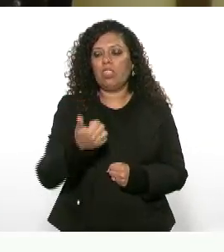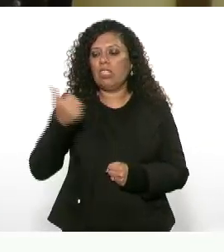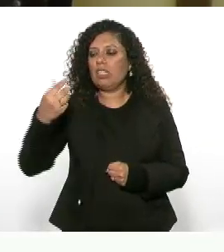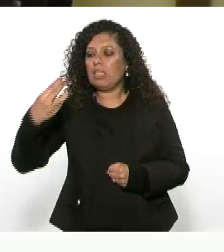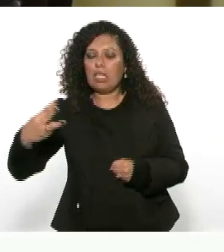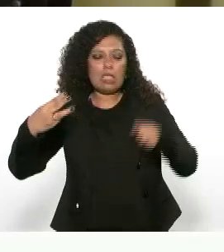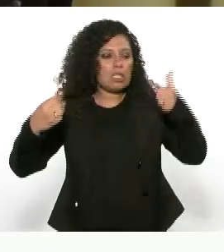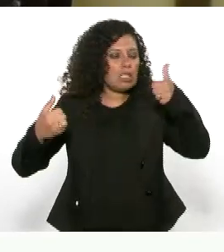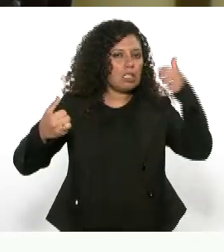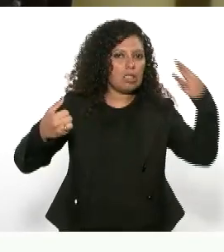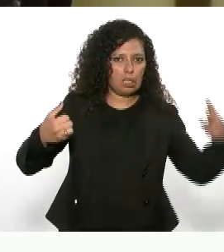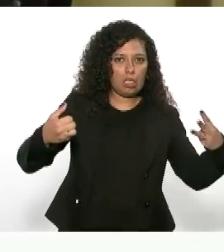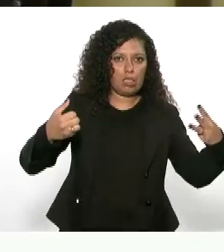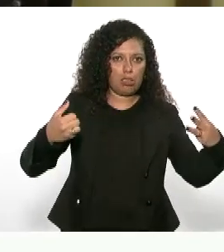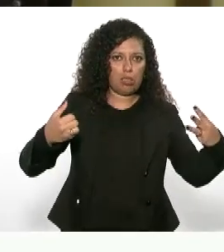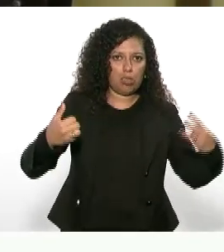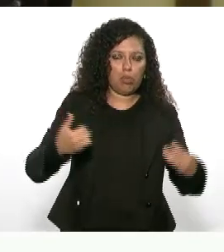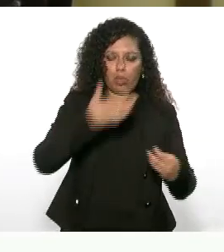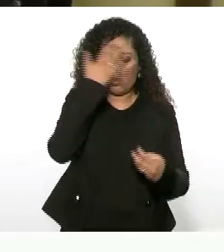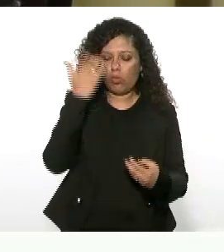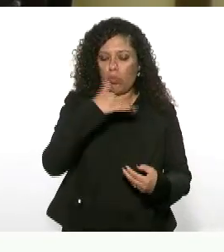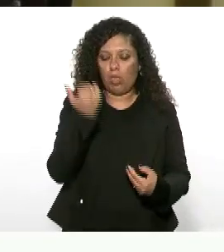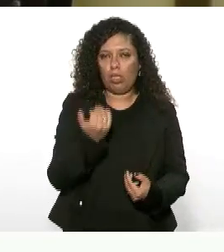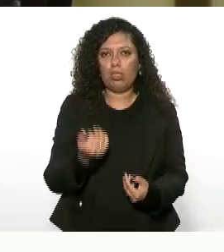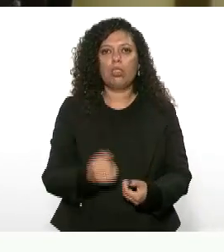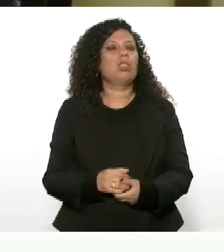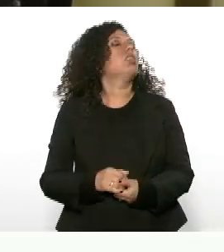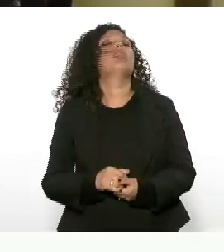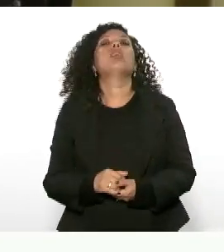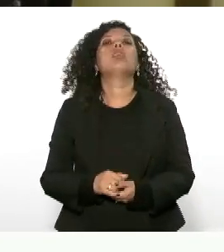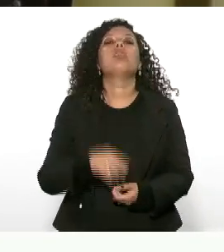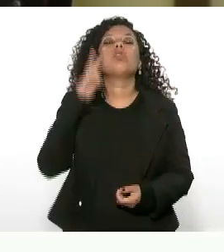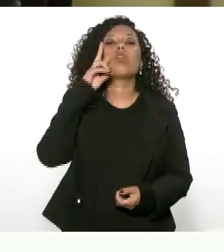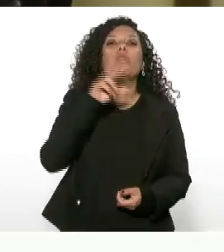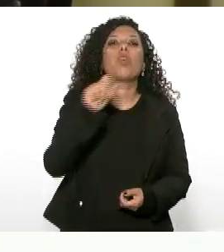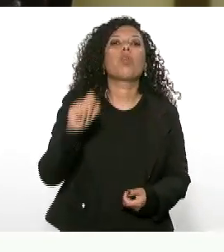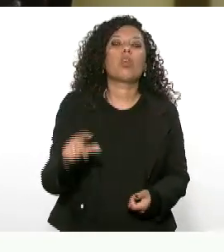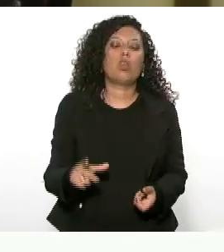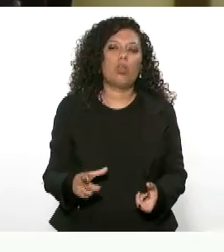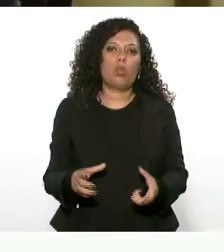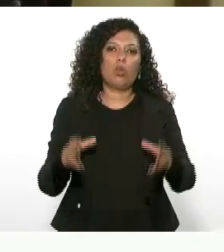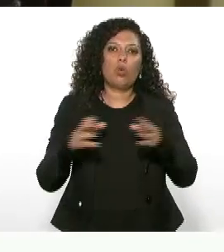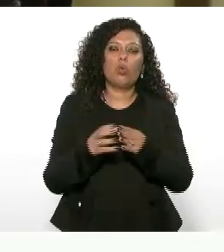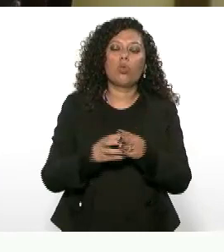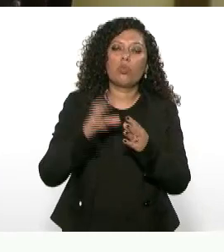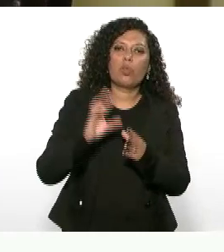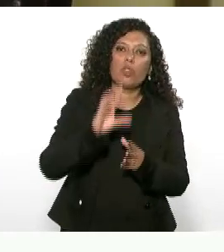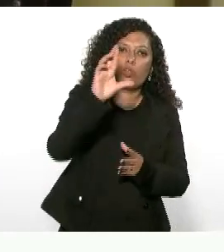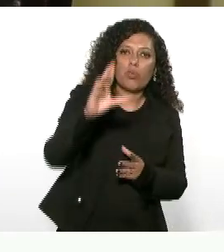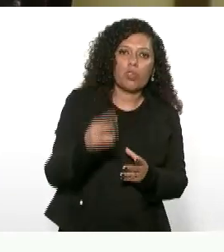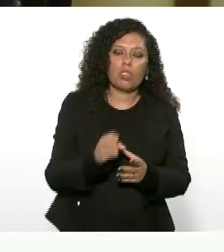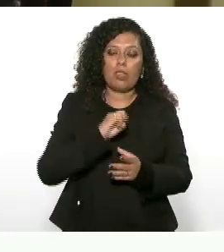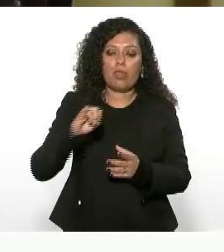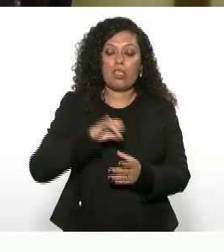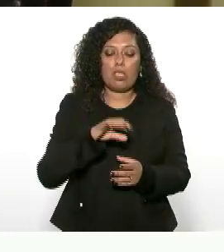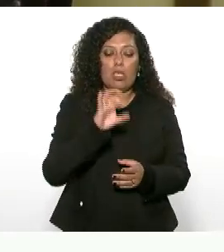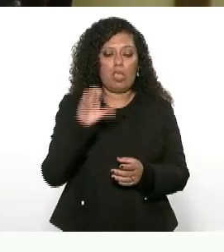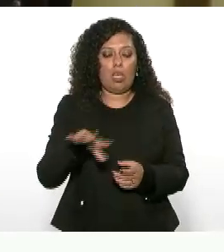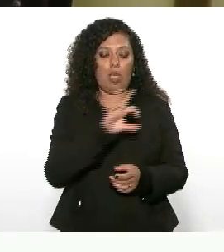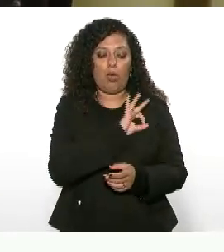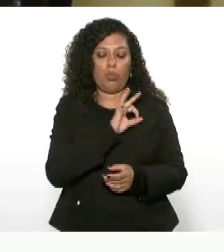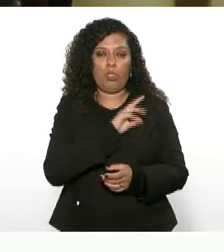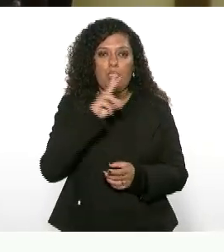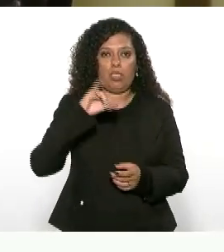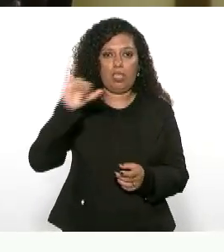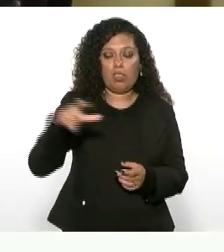Um dos pontos resolutivos dessa sentença é que o órgão, e foi por força de segurança, então, se foi a Polícia Civil